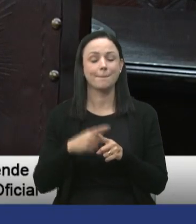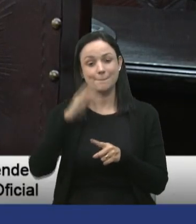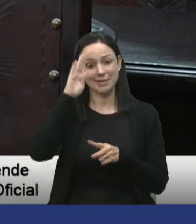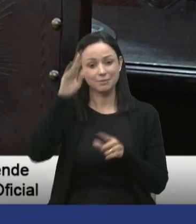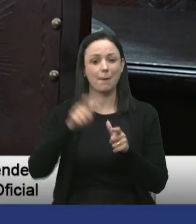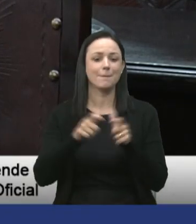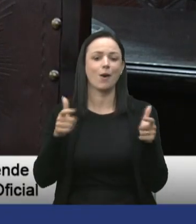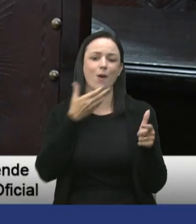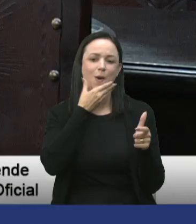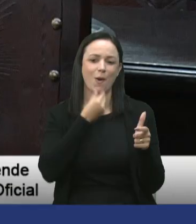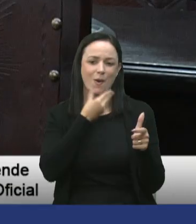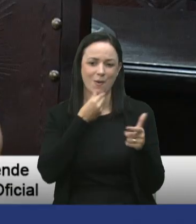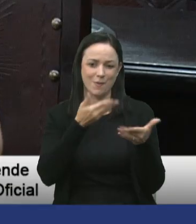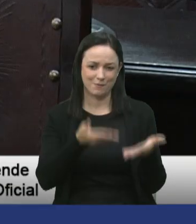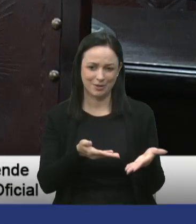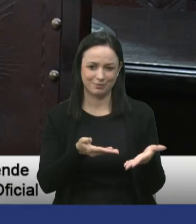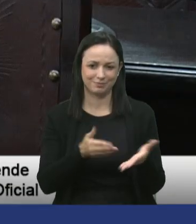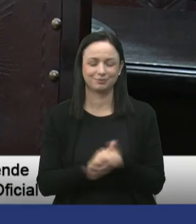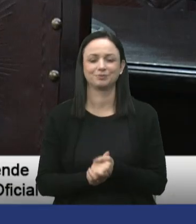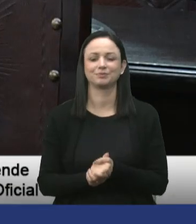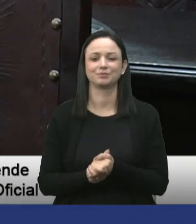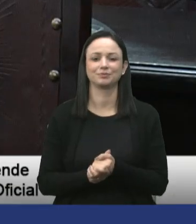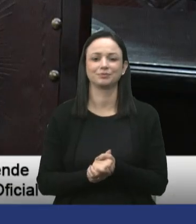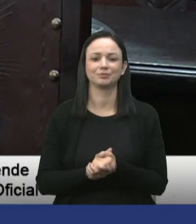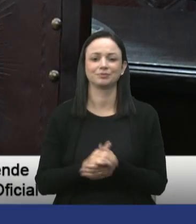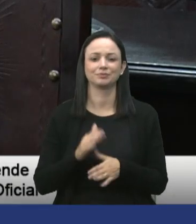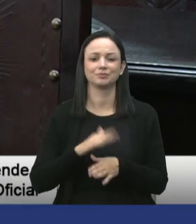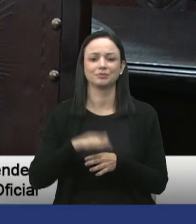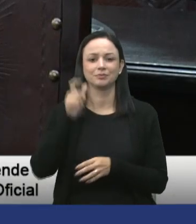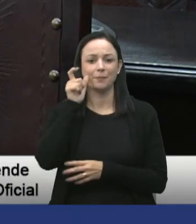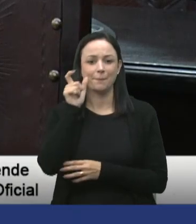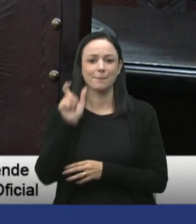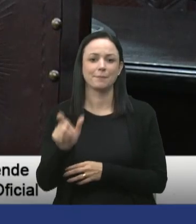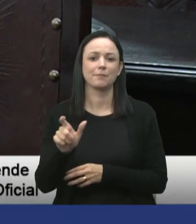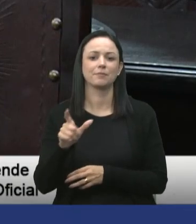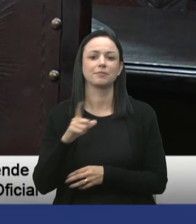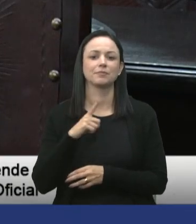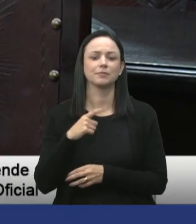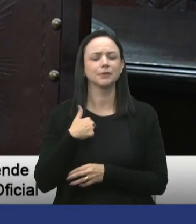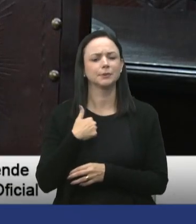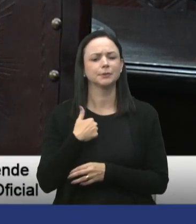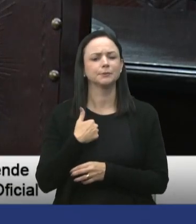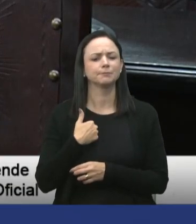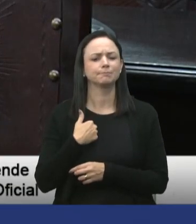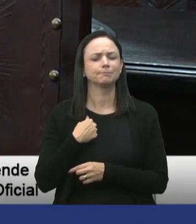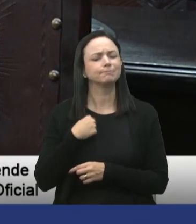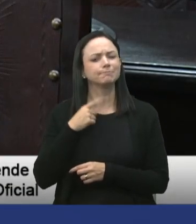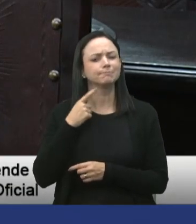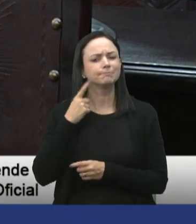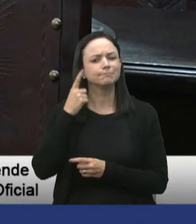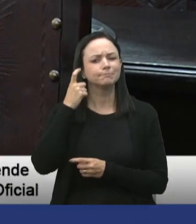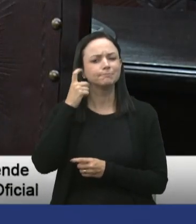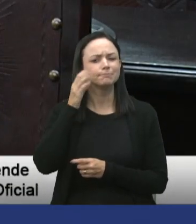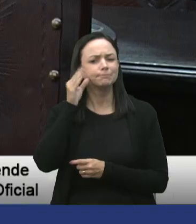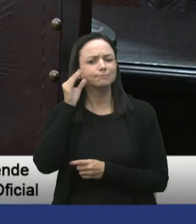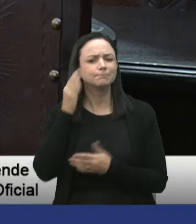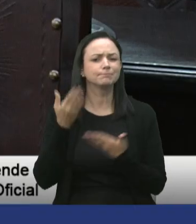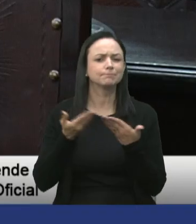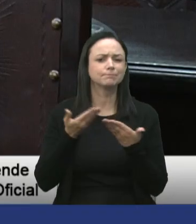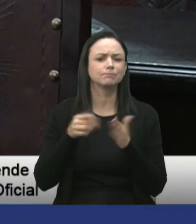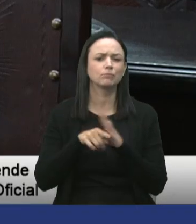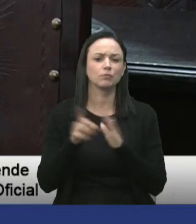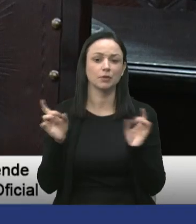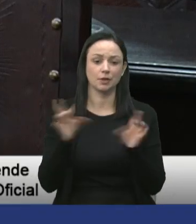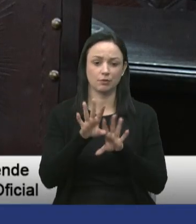predominantemente pelos homens. E o que é mais interessante, né, o que tem me intrigado bastante, é assim, quando eu me formei, eu terminei